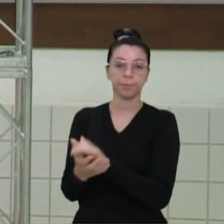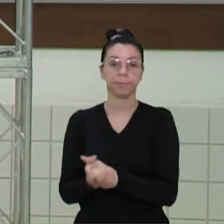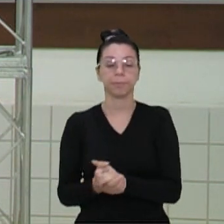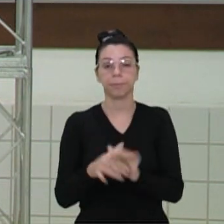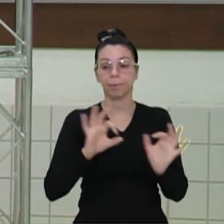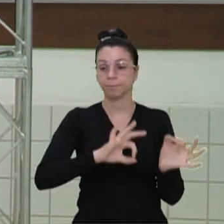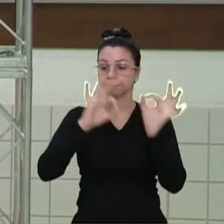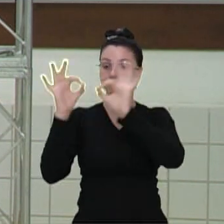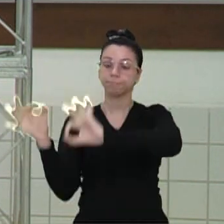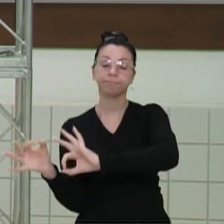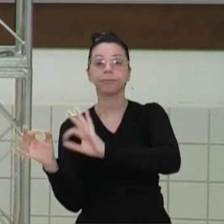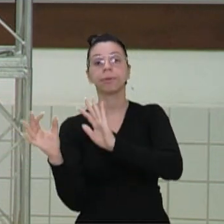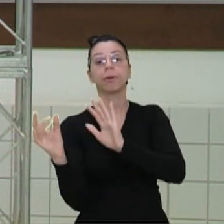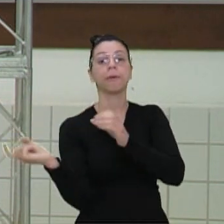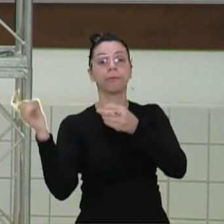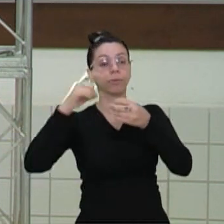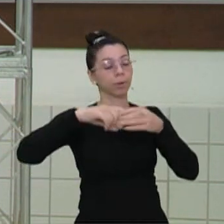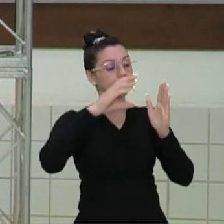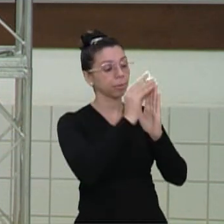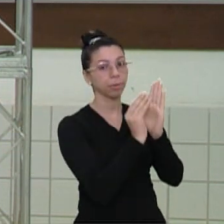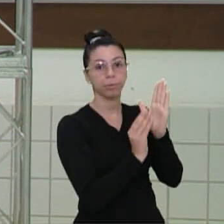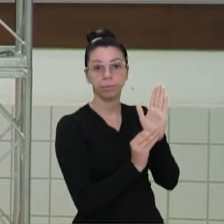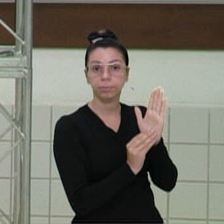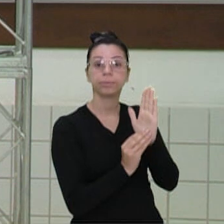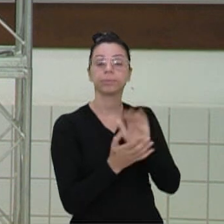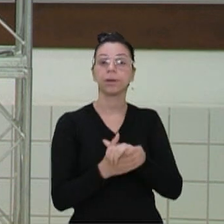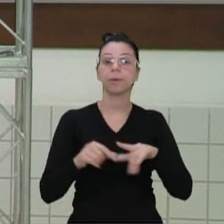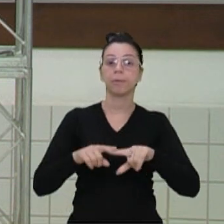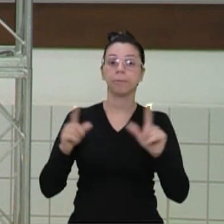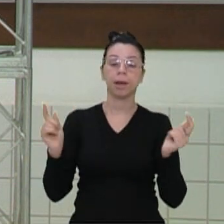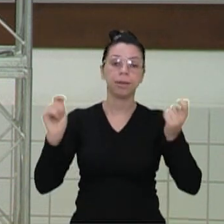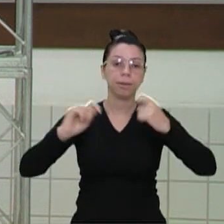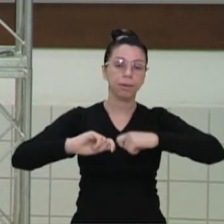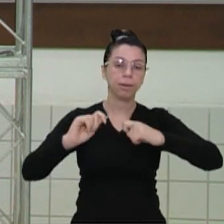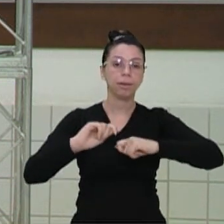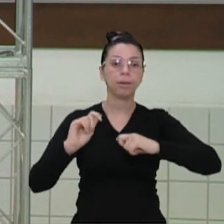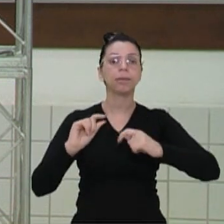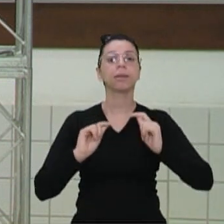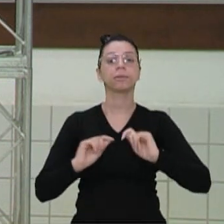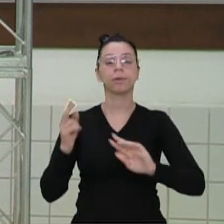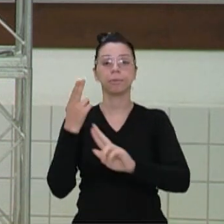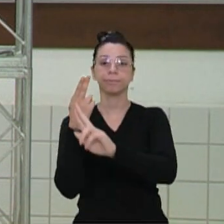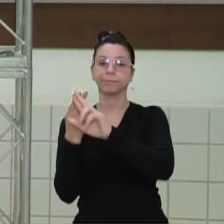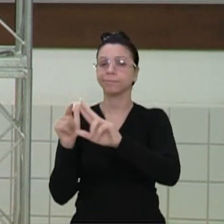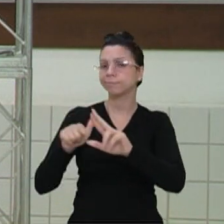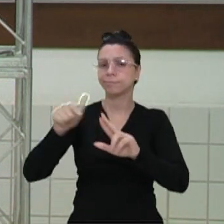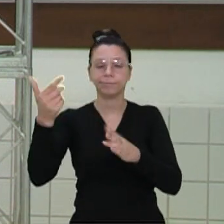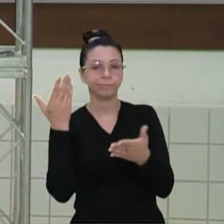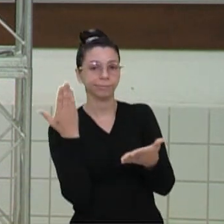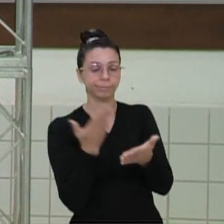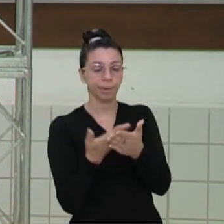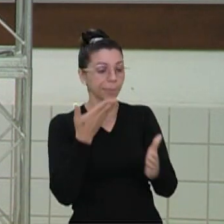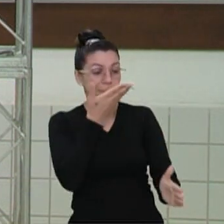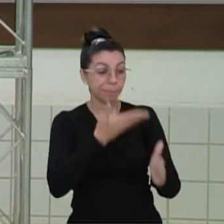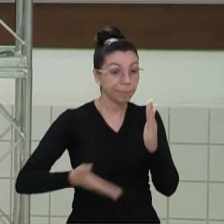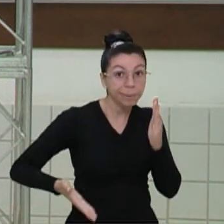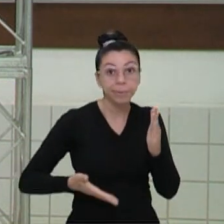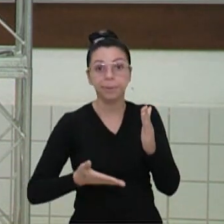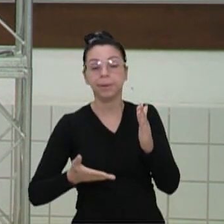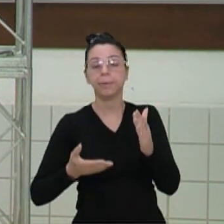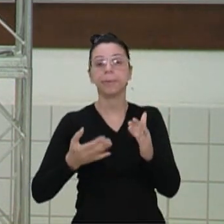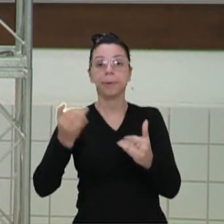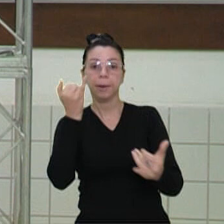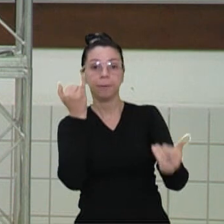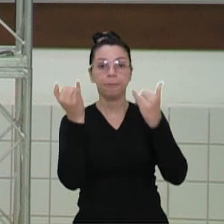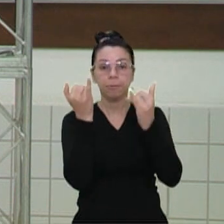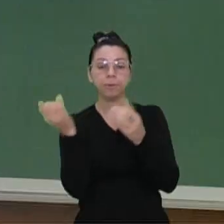quiser. Retomar conteúdo, nós vamos fazer aqui, mas tem conceito que a gente usa que já falou em outras aulas, que se você perdeu o momento, é